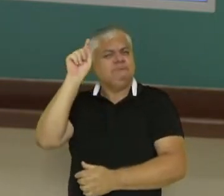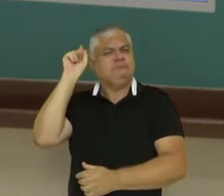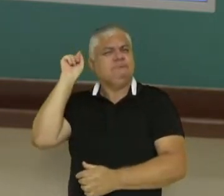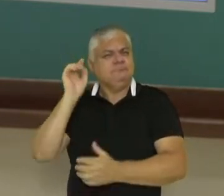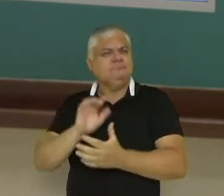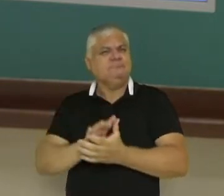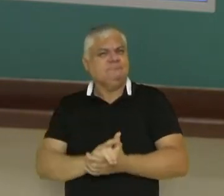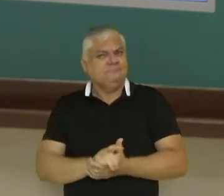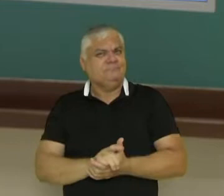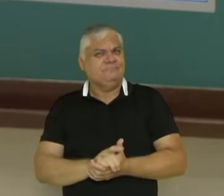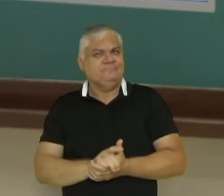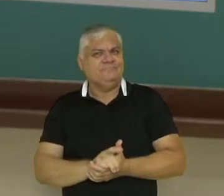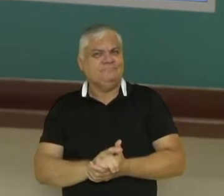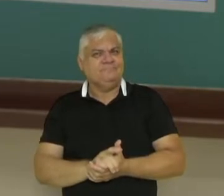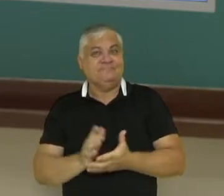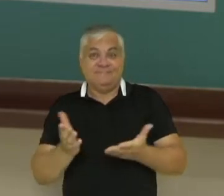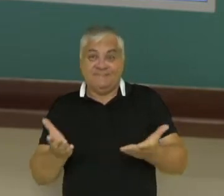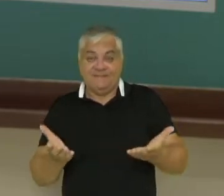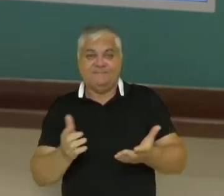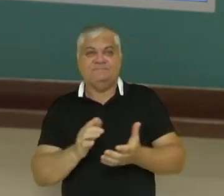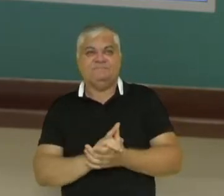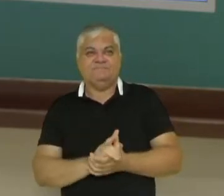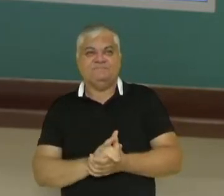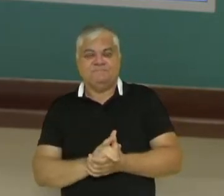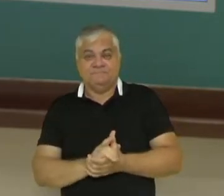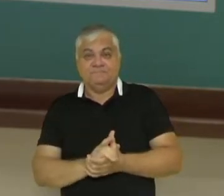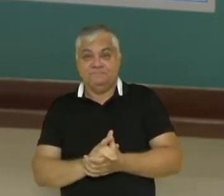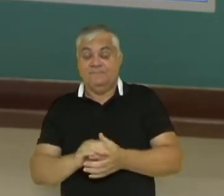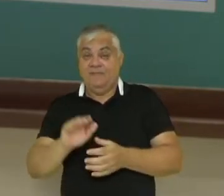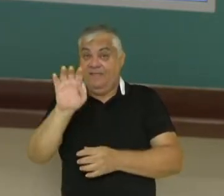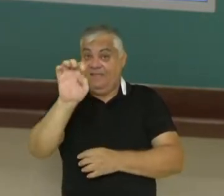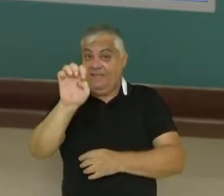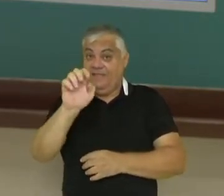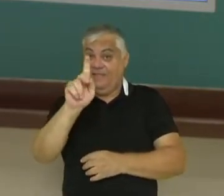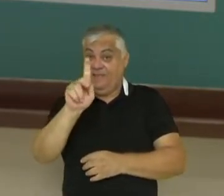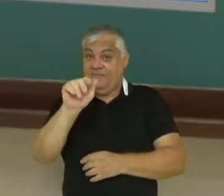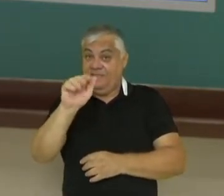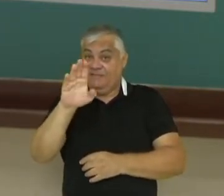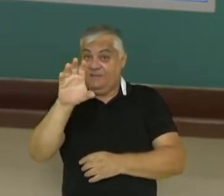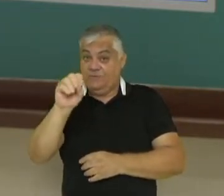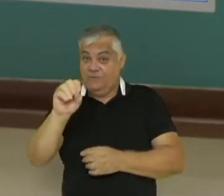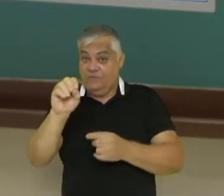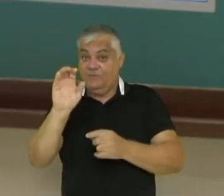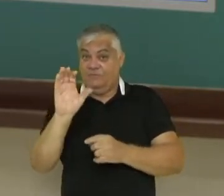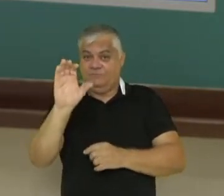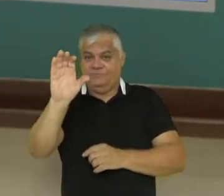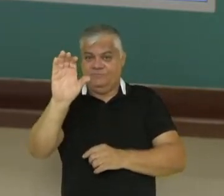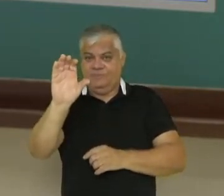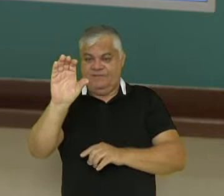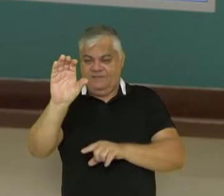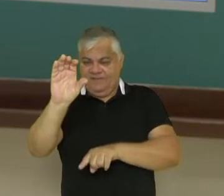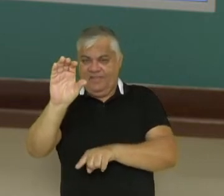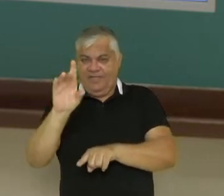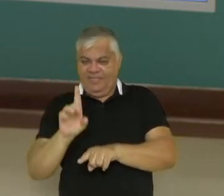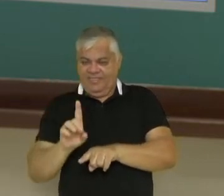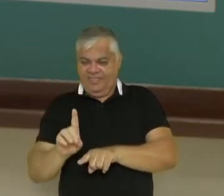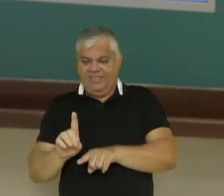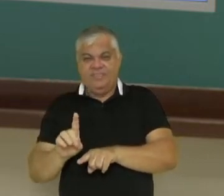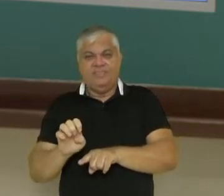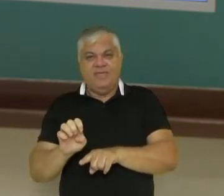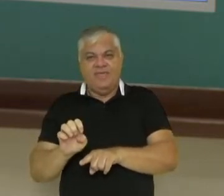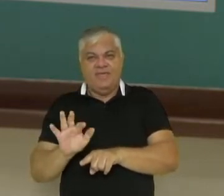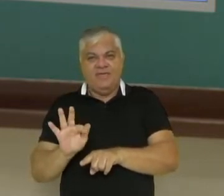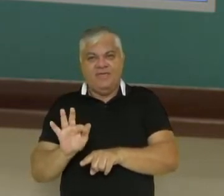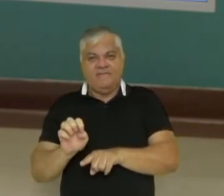interessante essa parte. Então, vejam, de novo, o epíciclo, certo? Que está centrado no deferente. O centro